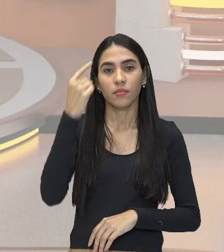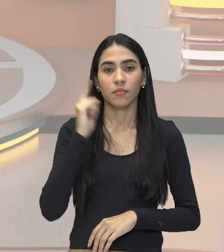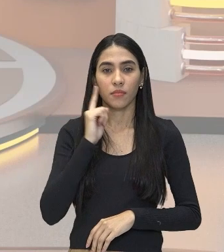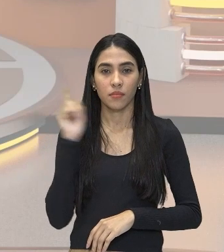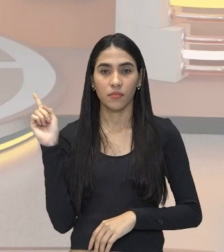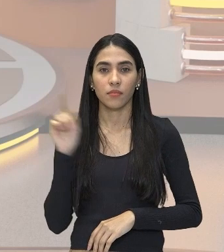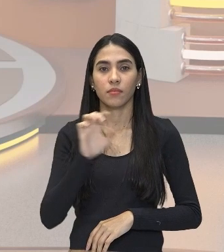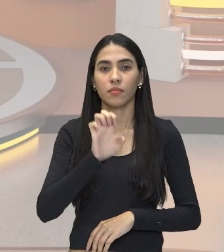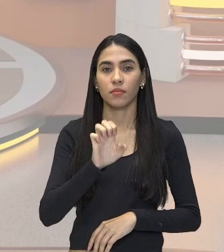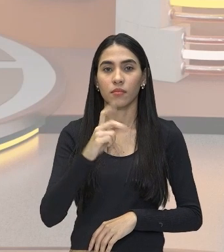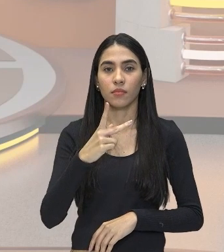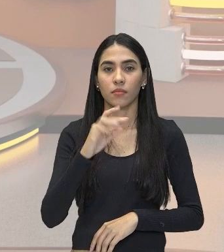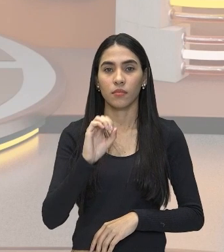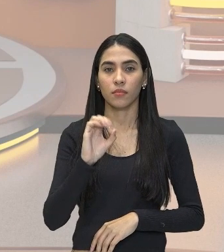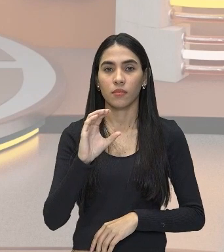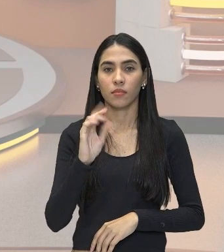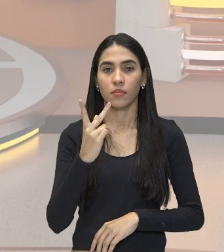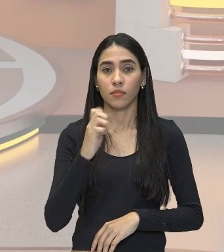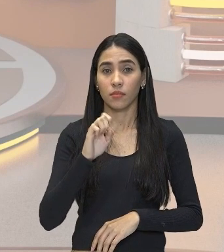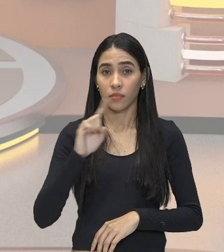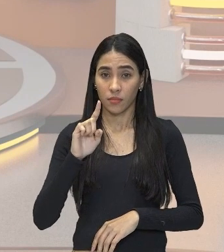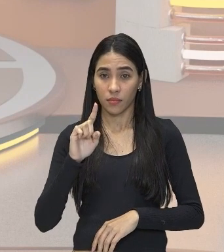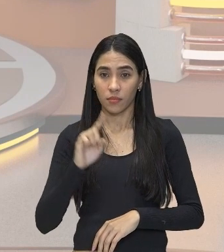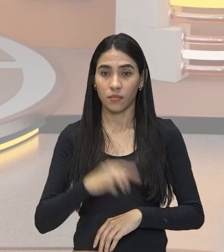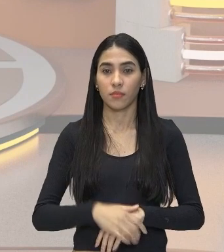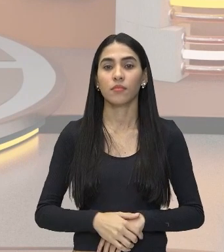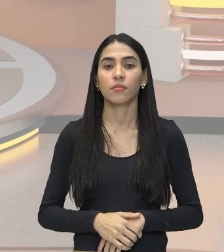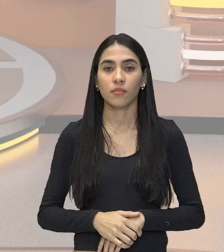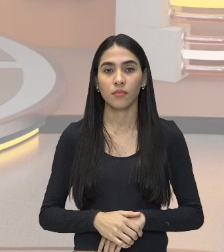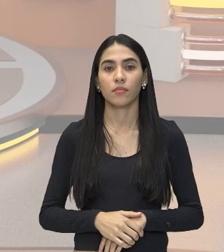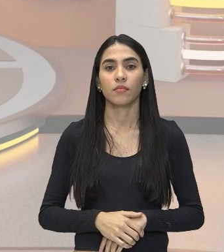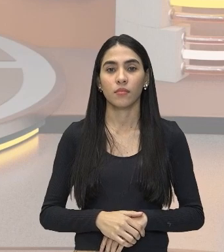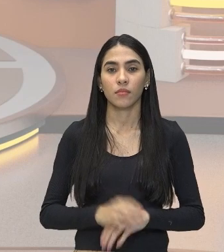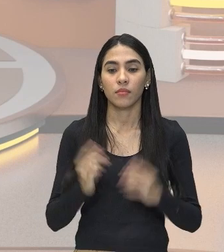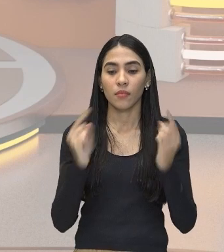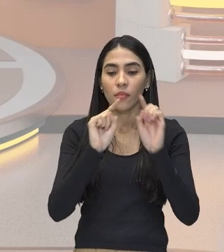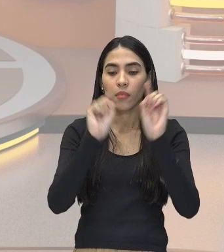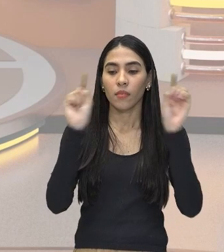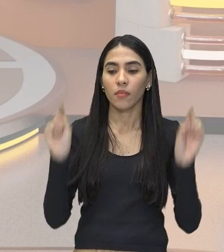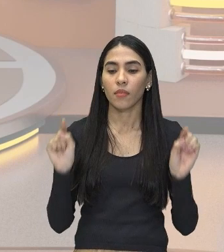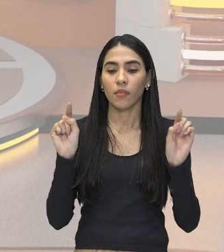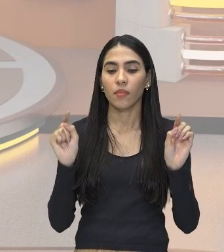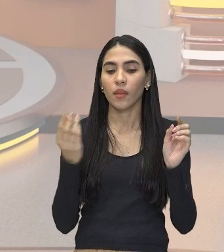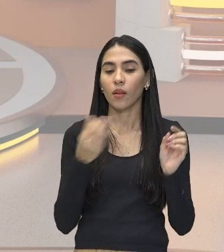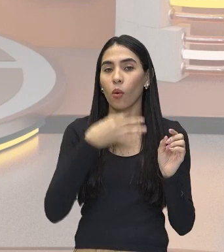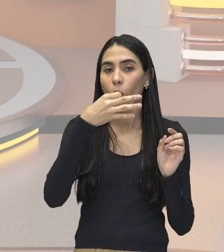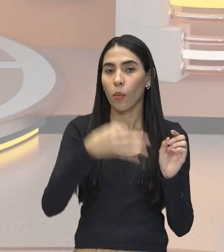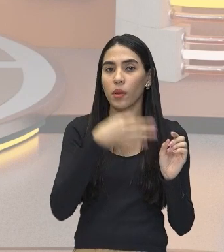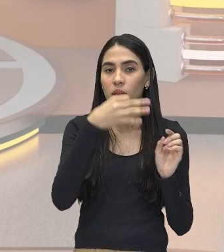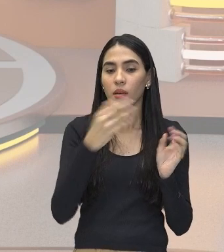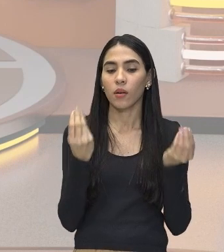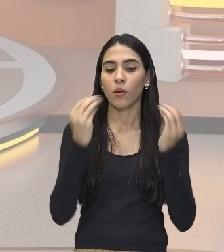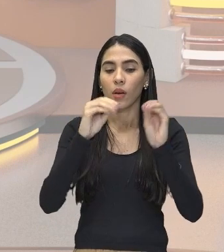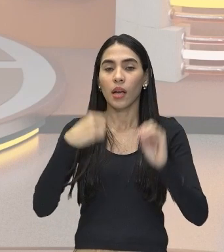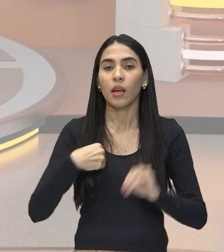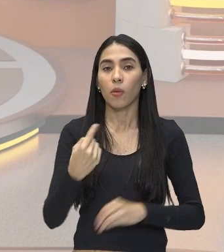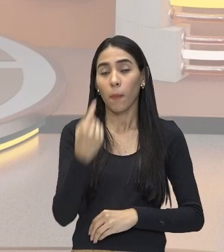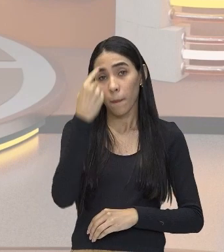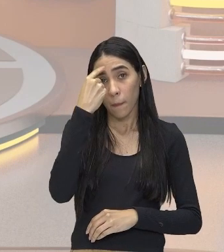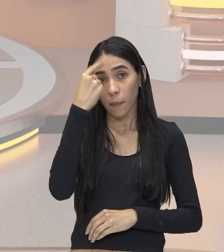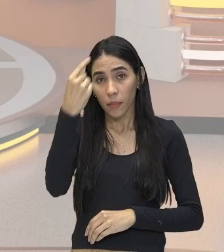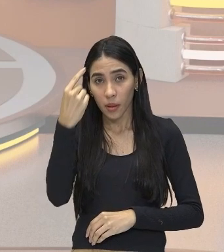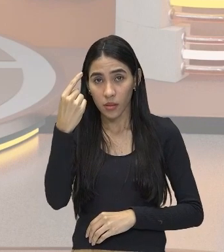quando a gente fala de Epoché, né? Colocar entre parênteses tudo aquilo que eu